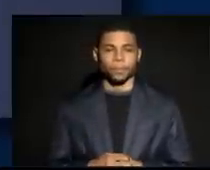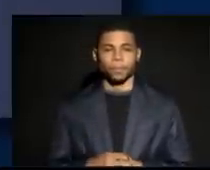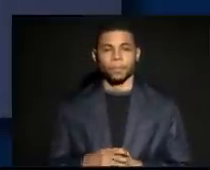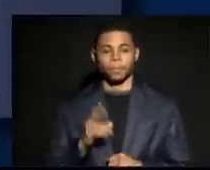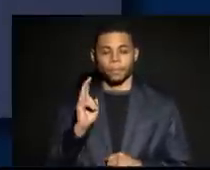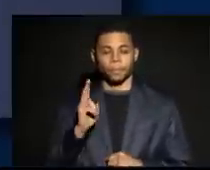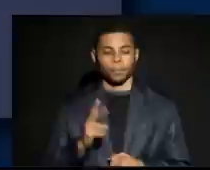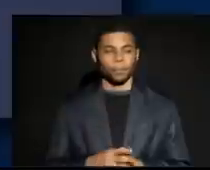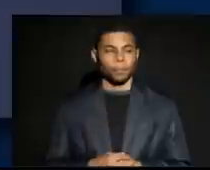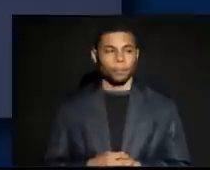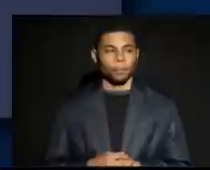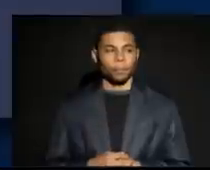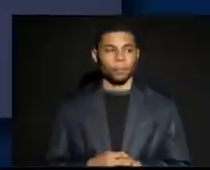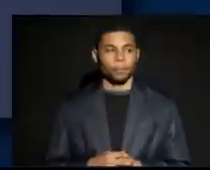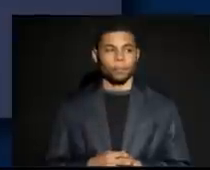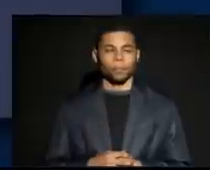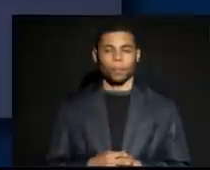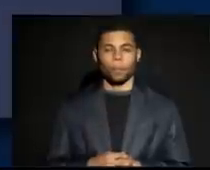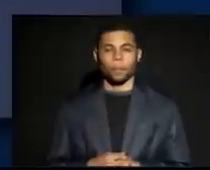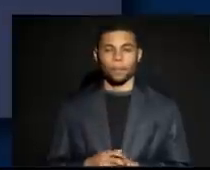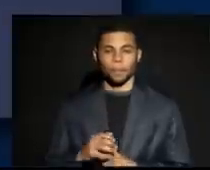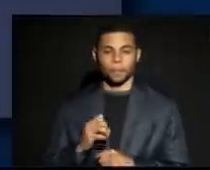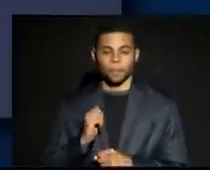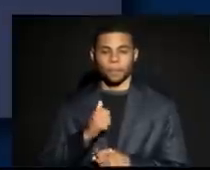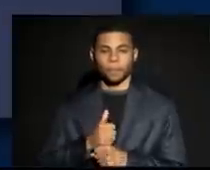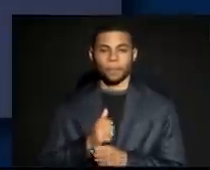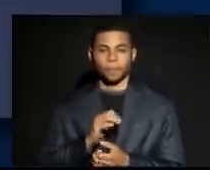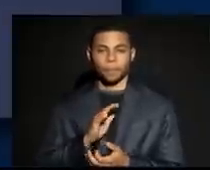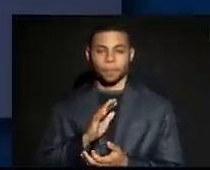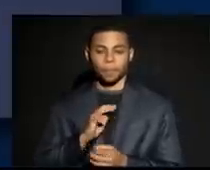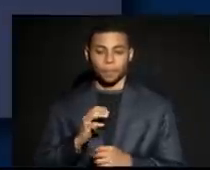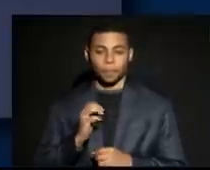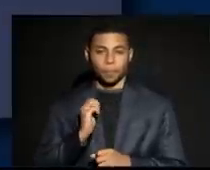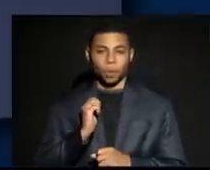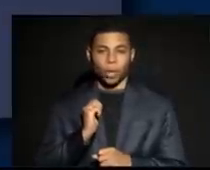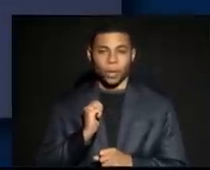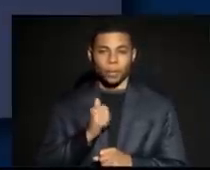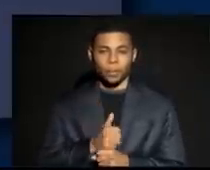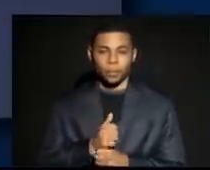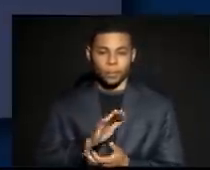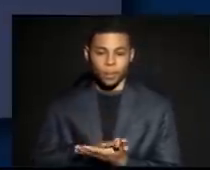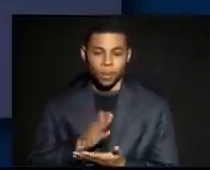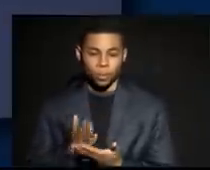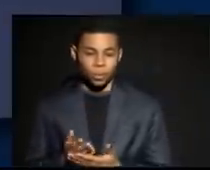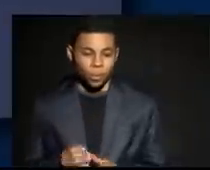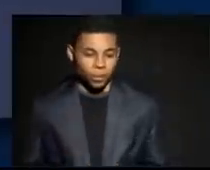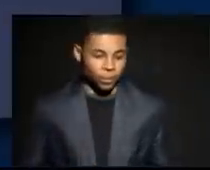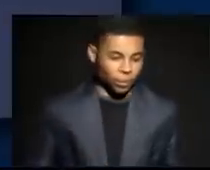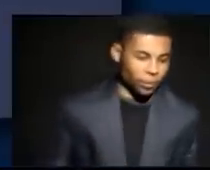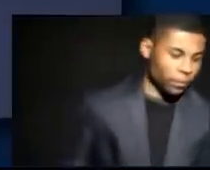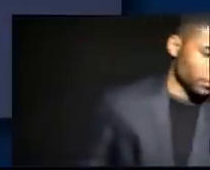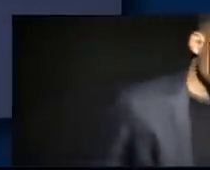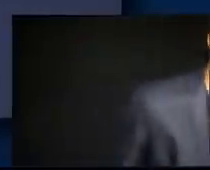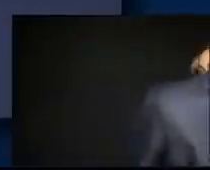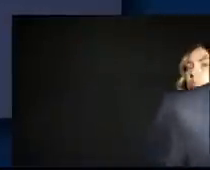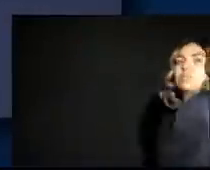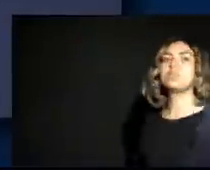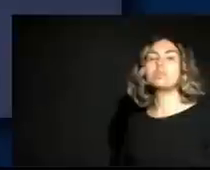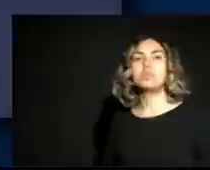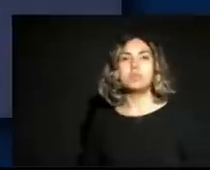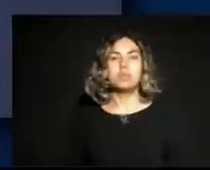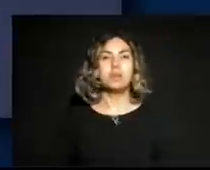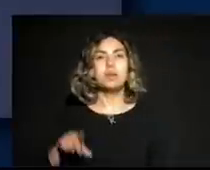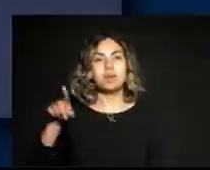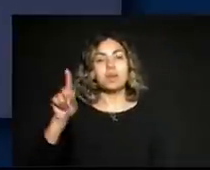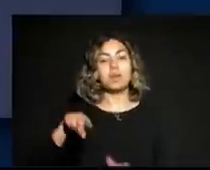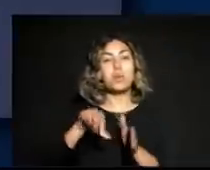banco e eu vejo essa essa maior altivez dos poderes né acho que foi primeiro